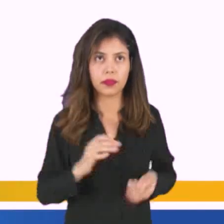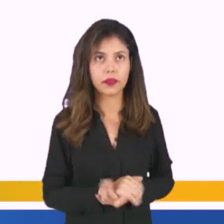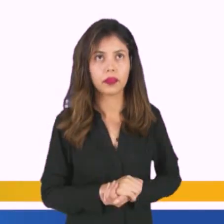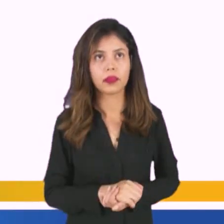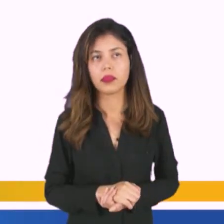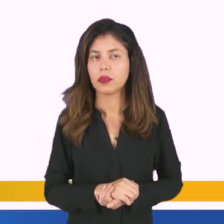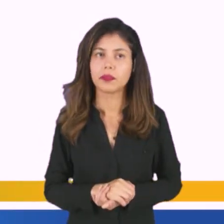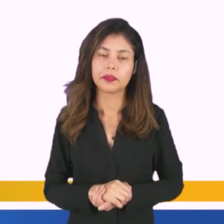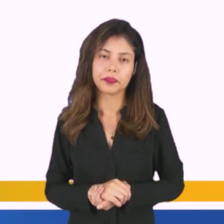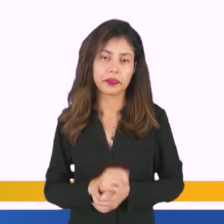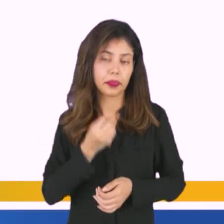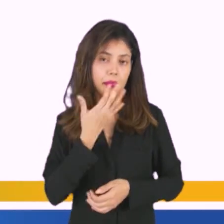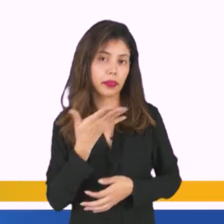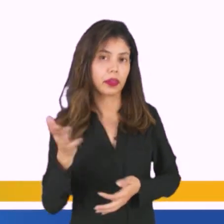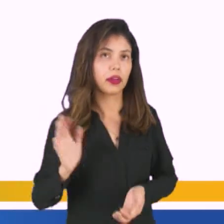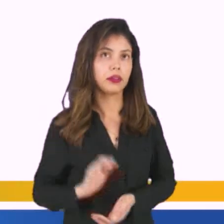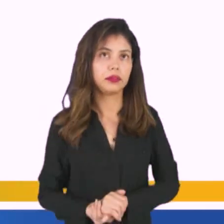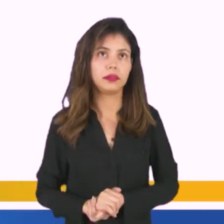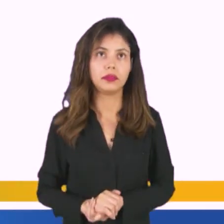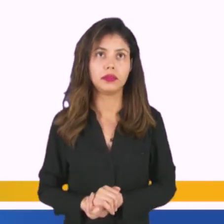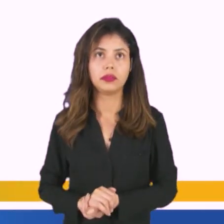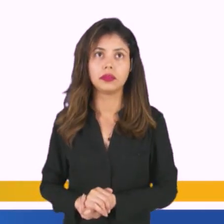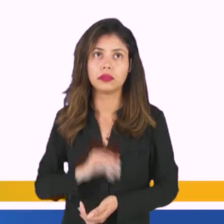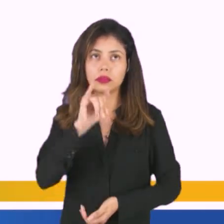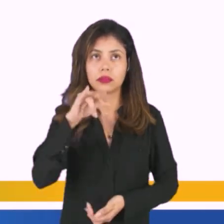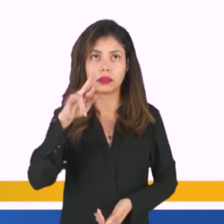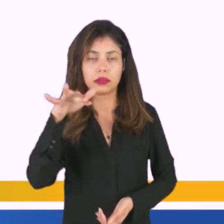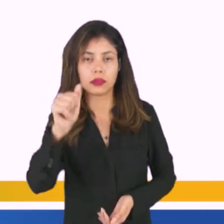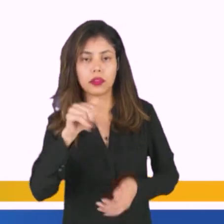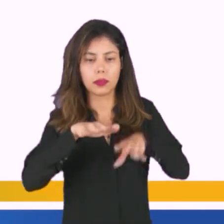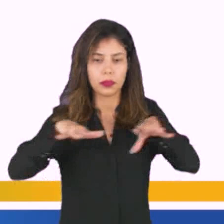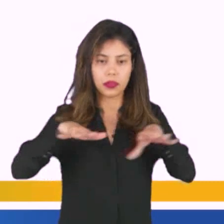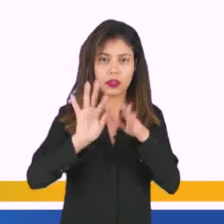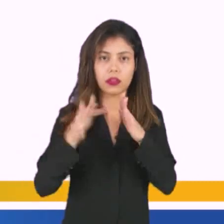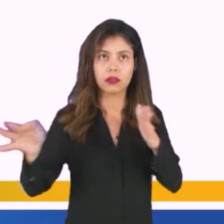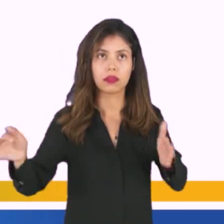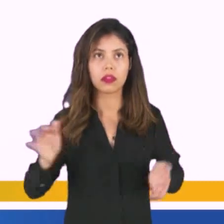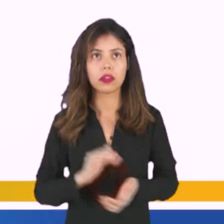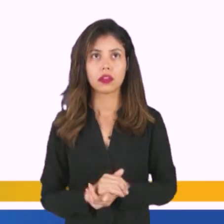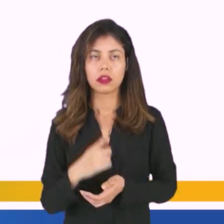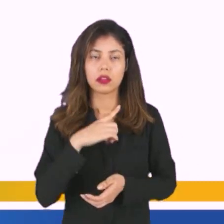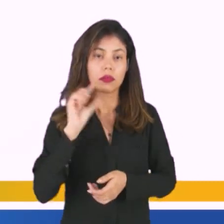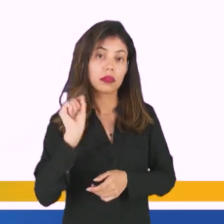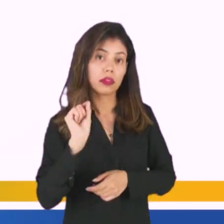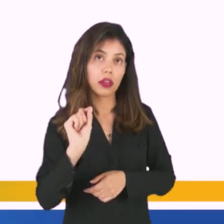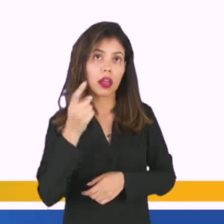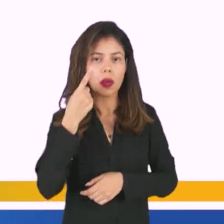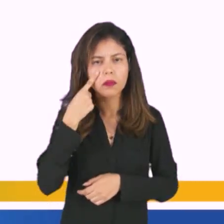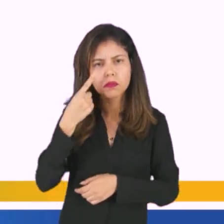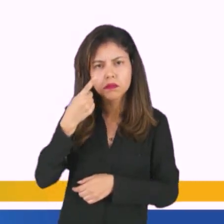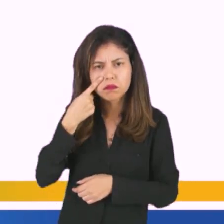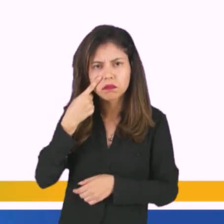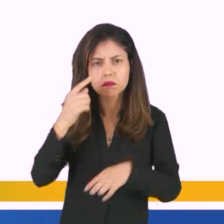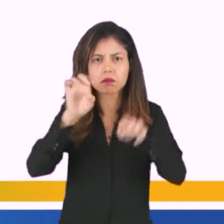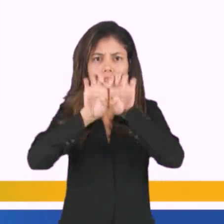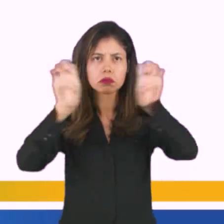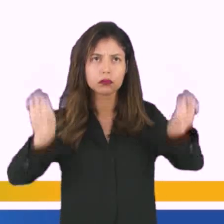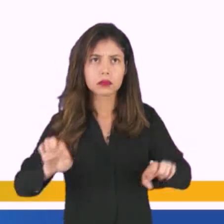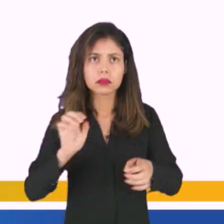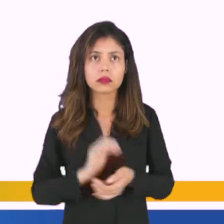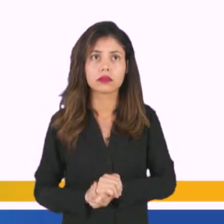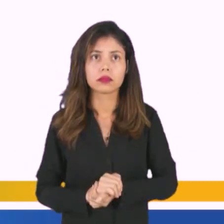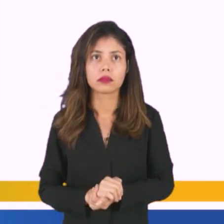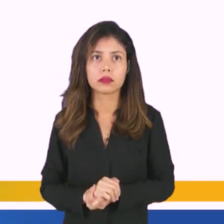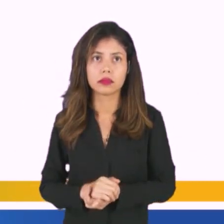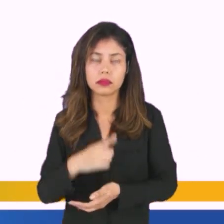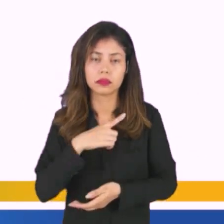Bem, quanto à isomeria plana de função, nós temos que, observando essa estrutura mais essa, nós temos aqui a